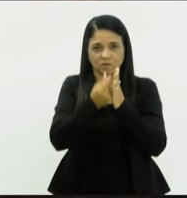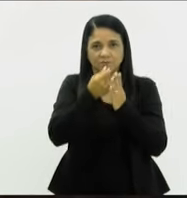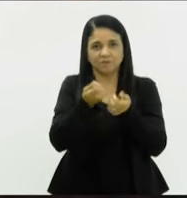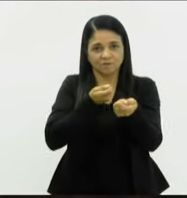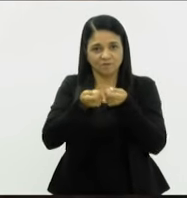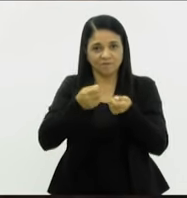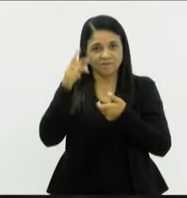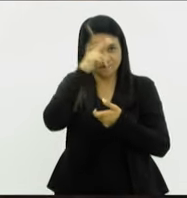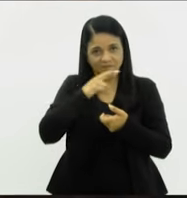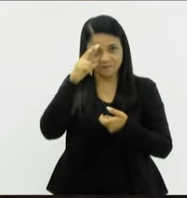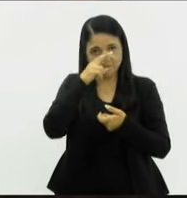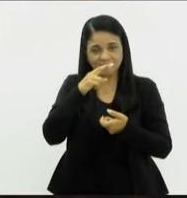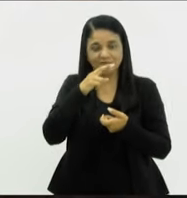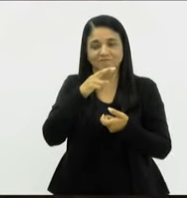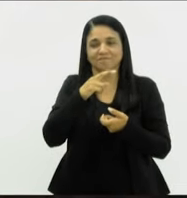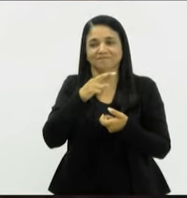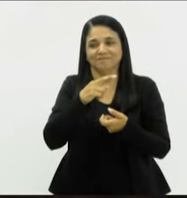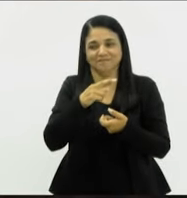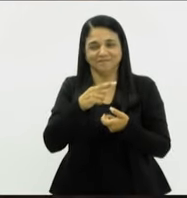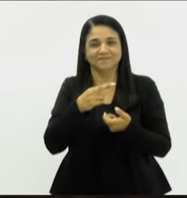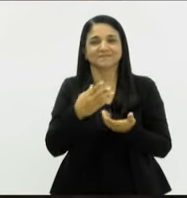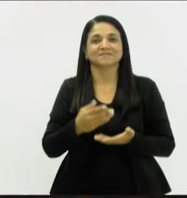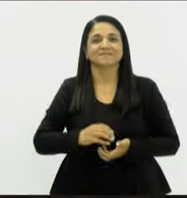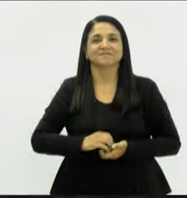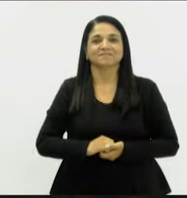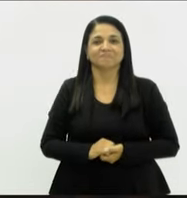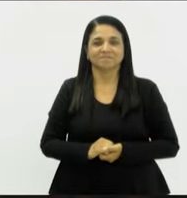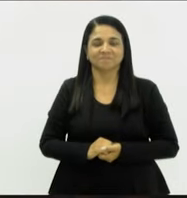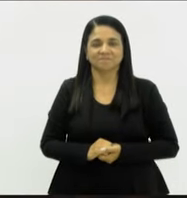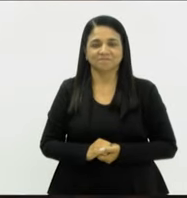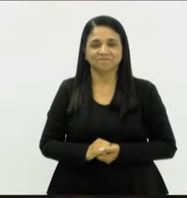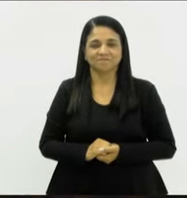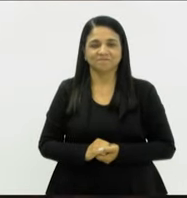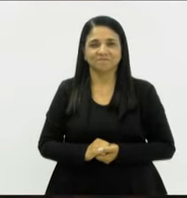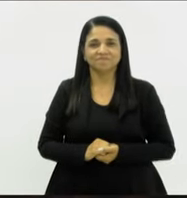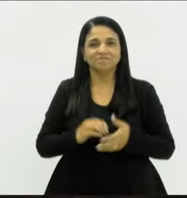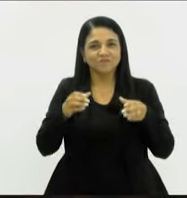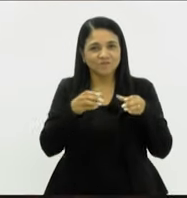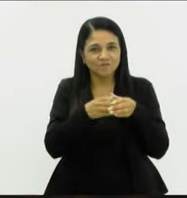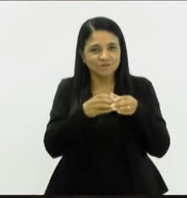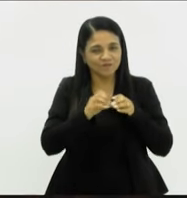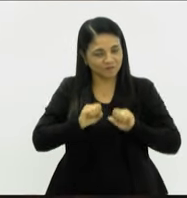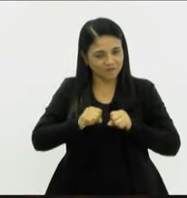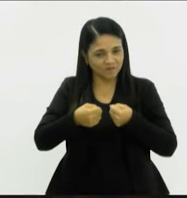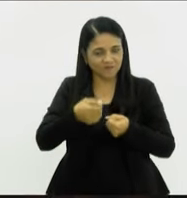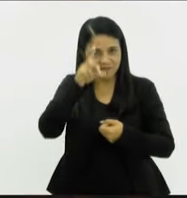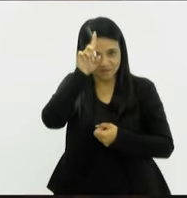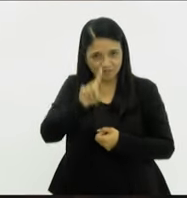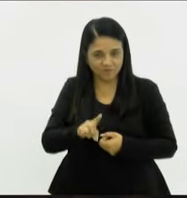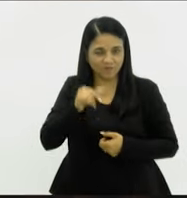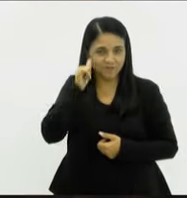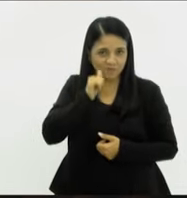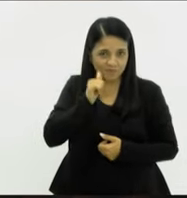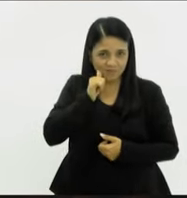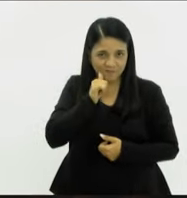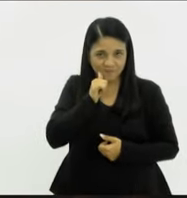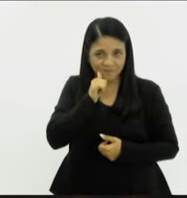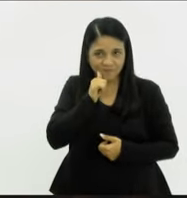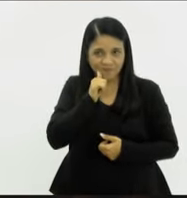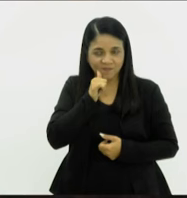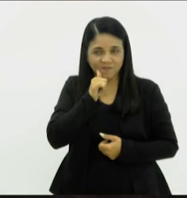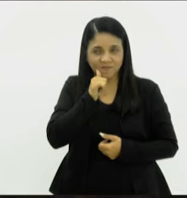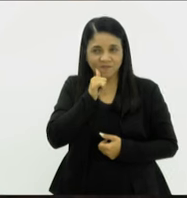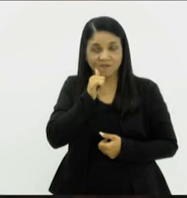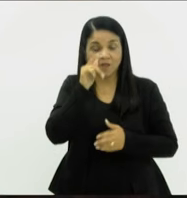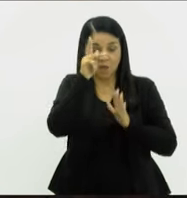Finanças, Fiscalização Financeira e Controle. Pela Comissão de Defesa dos Direitos da Mulher, como o